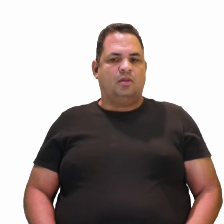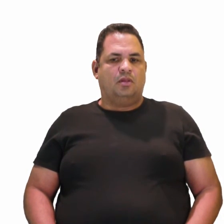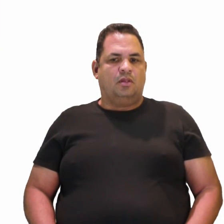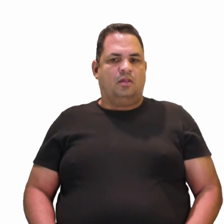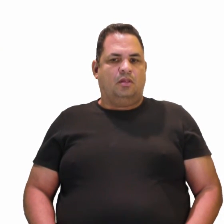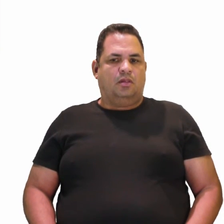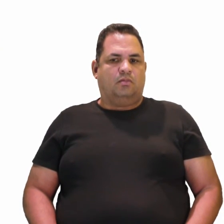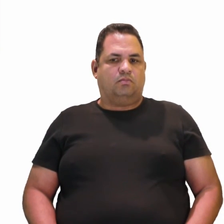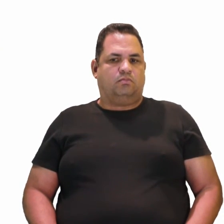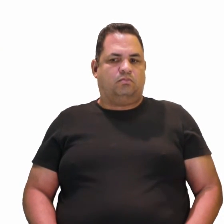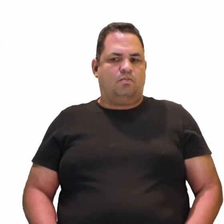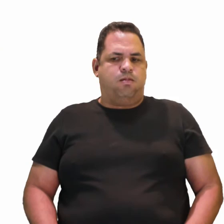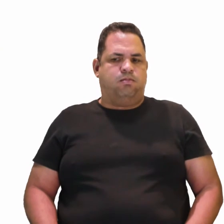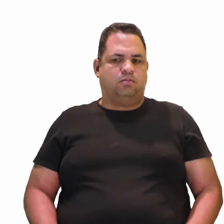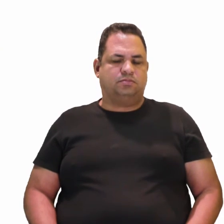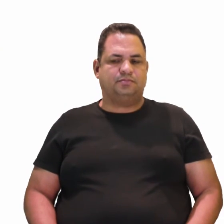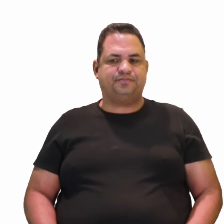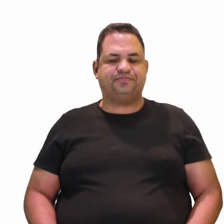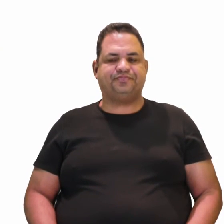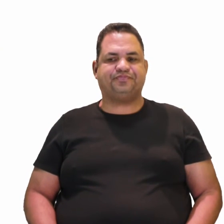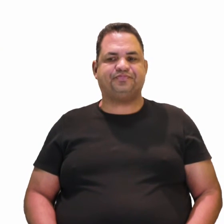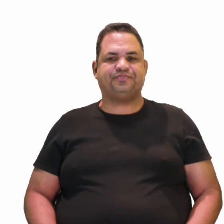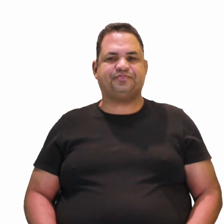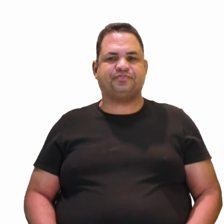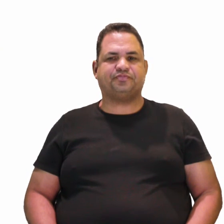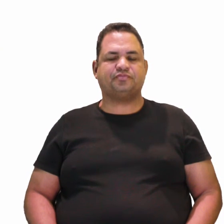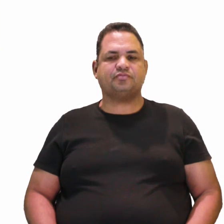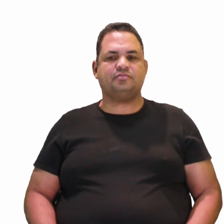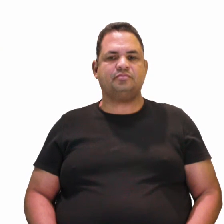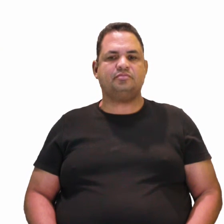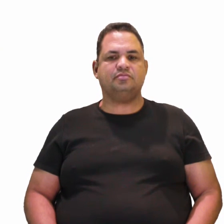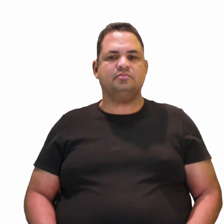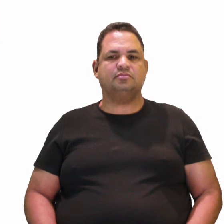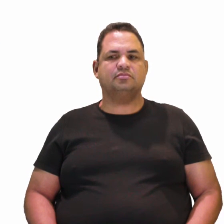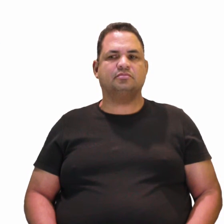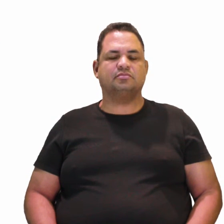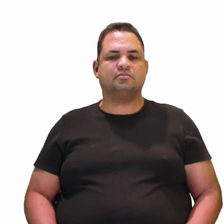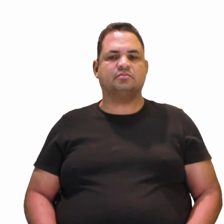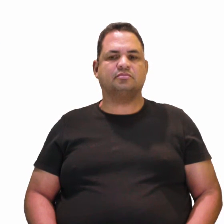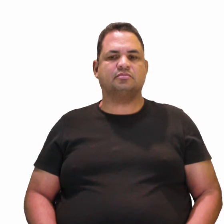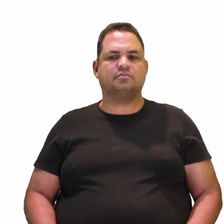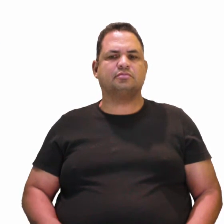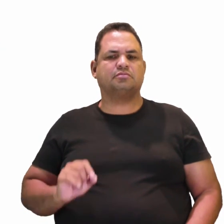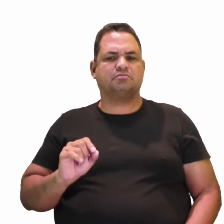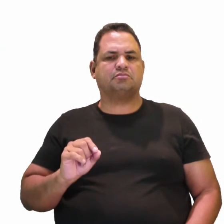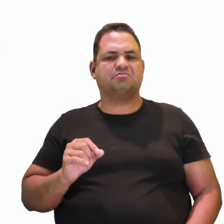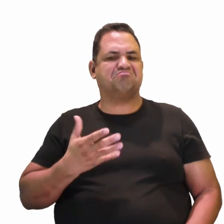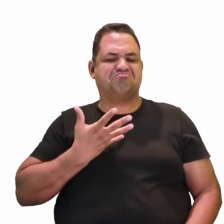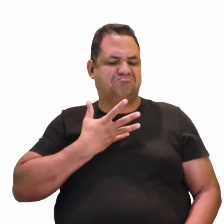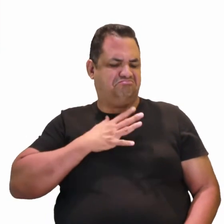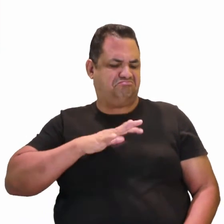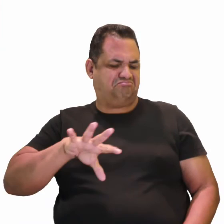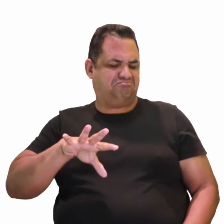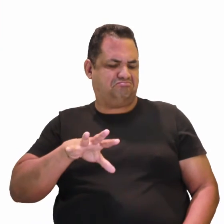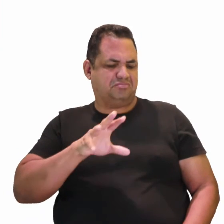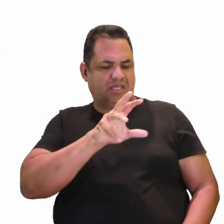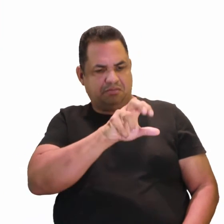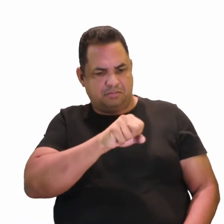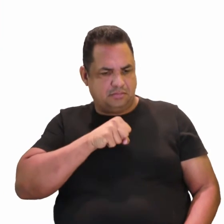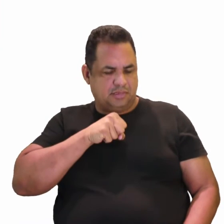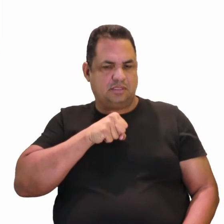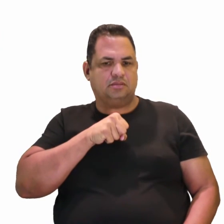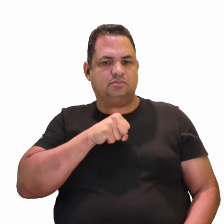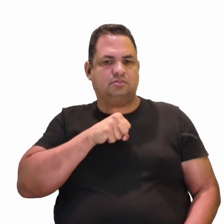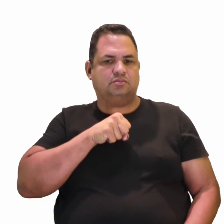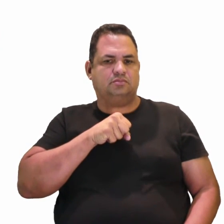have no interest in fetching a stick, do you? Ou seja, você não tem nenhum interesse em pegar o